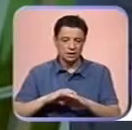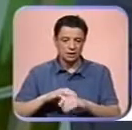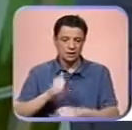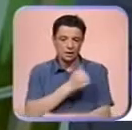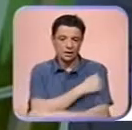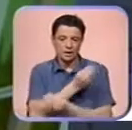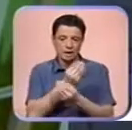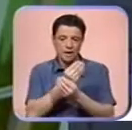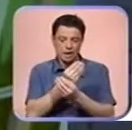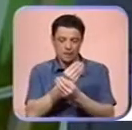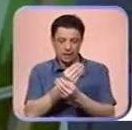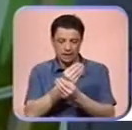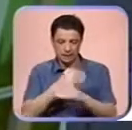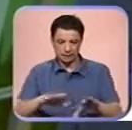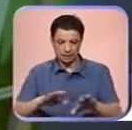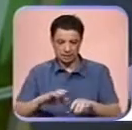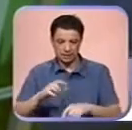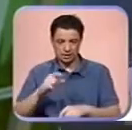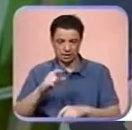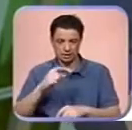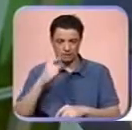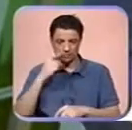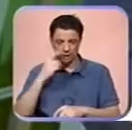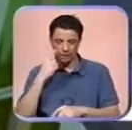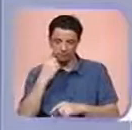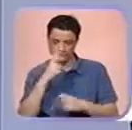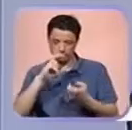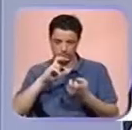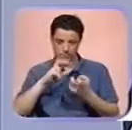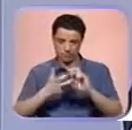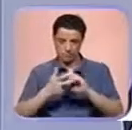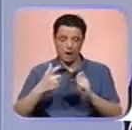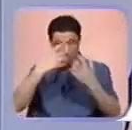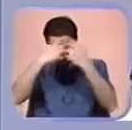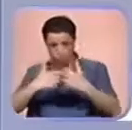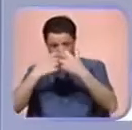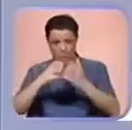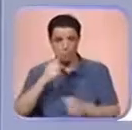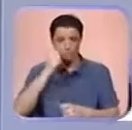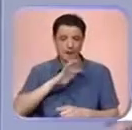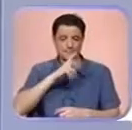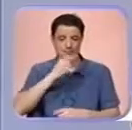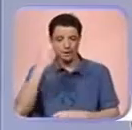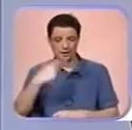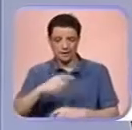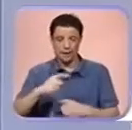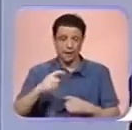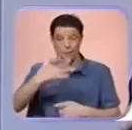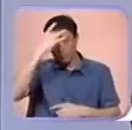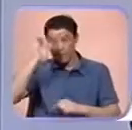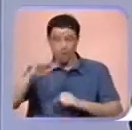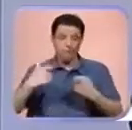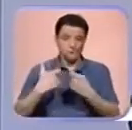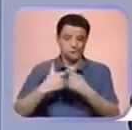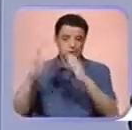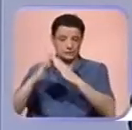com estrabismo. Perante uma criança de suspeita com estrabismo. Isso é uma dúvida que muitas vezes os pais têm. E às vezes ouvem um conselho do vizinho. E tem a dúvida a